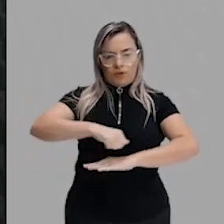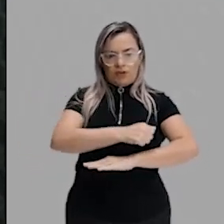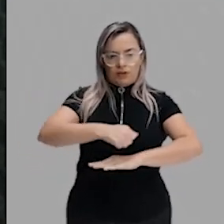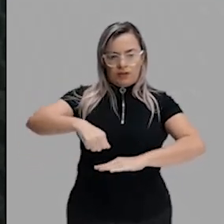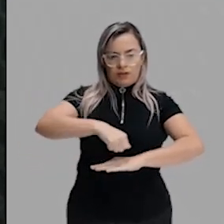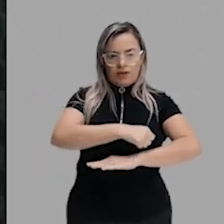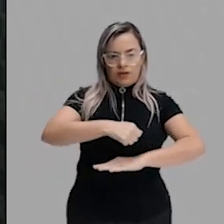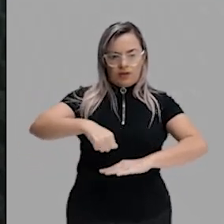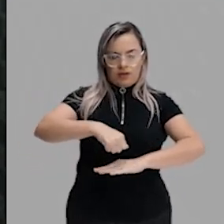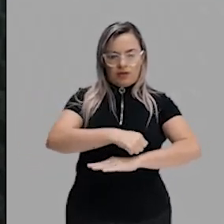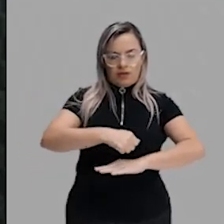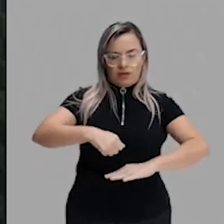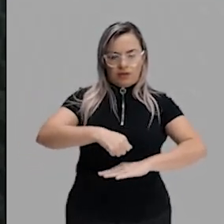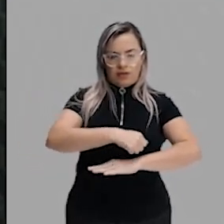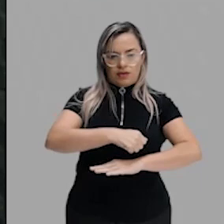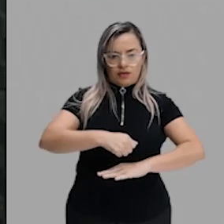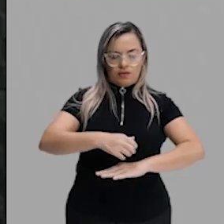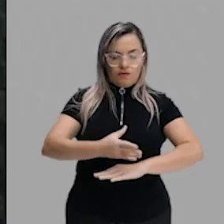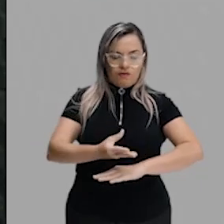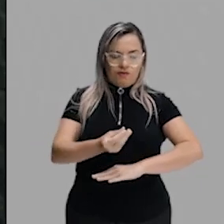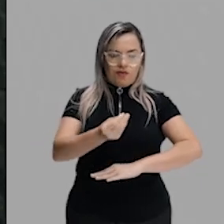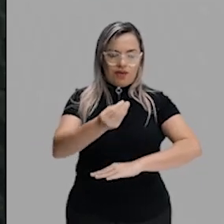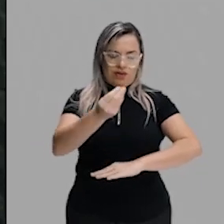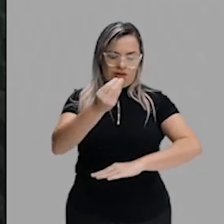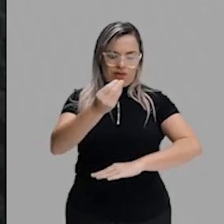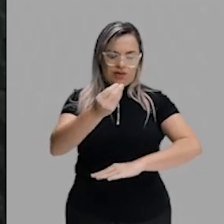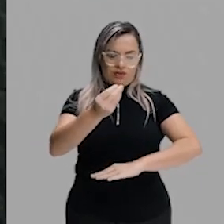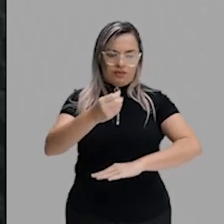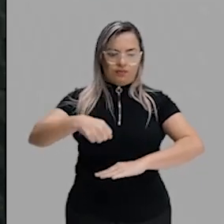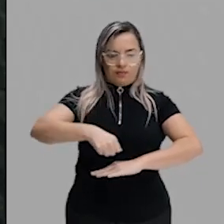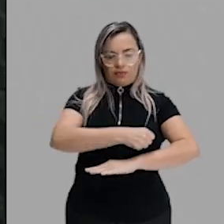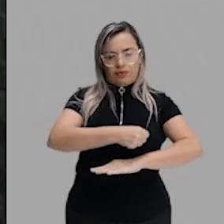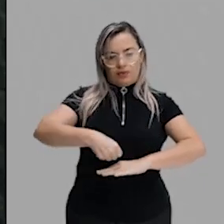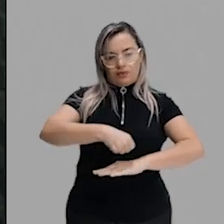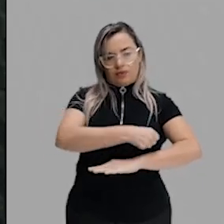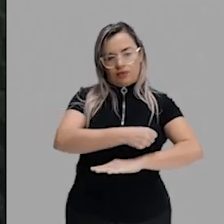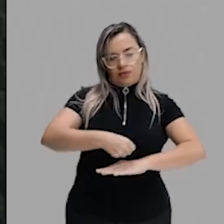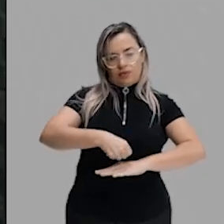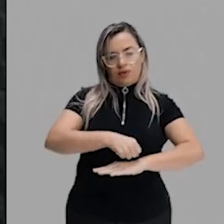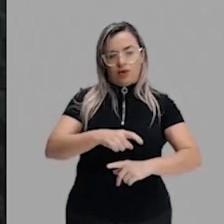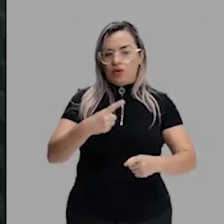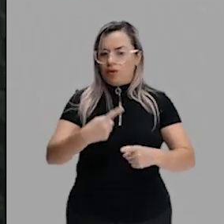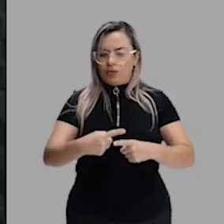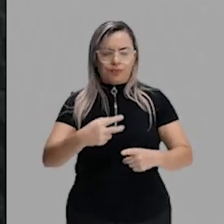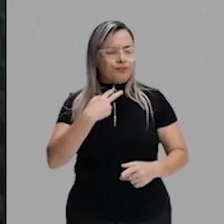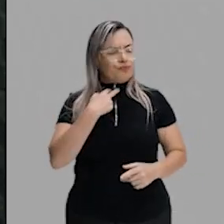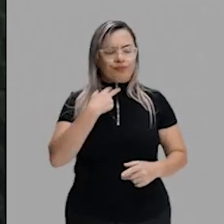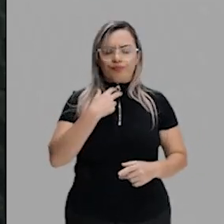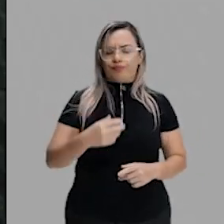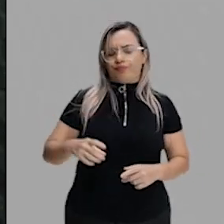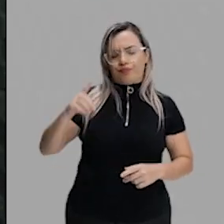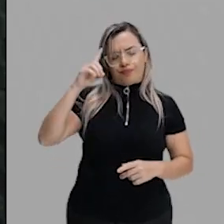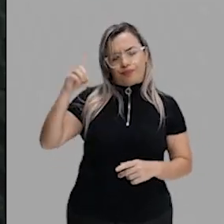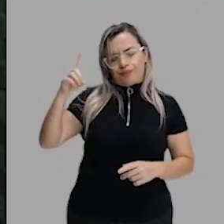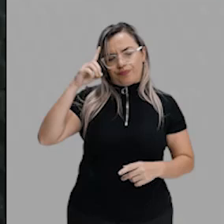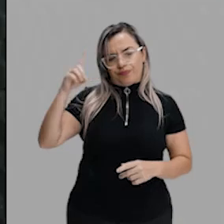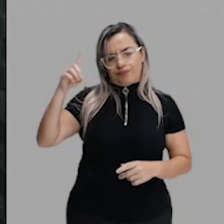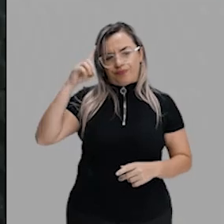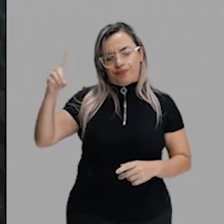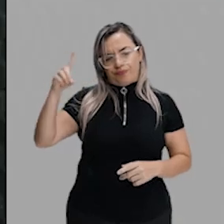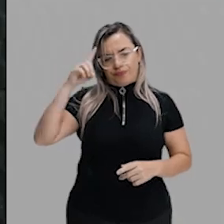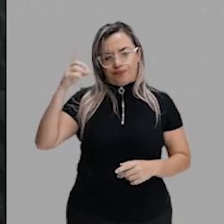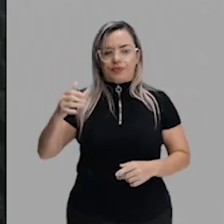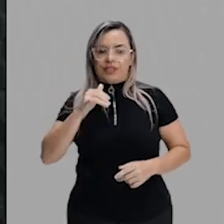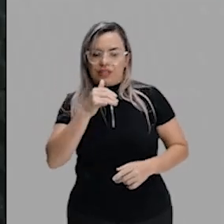Então, faz logo tudo de uma vez, justamente porque o ferro de passar roupa, como ele é um aparelho resistivo,